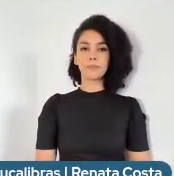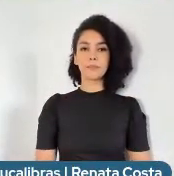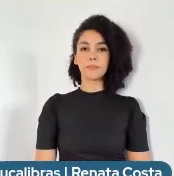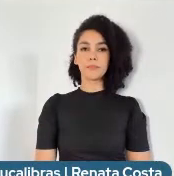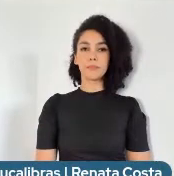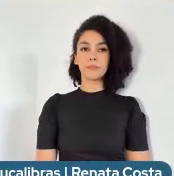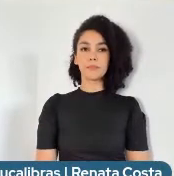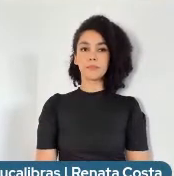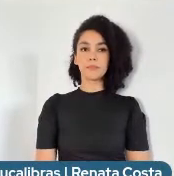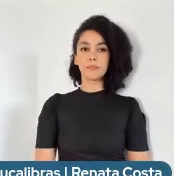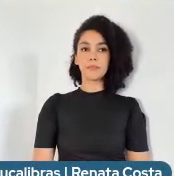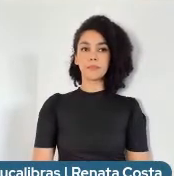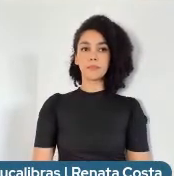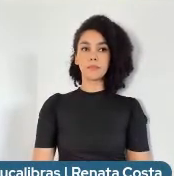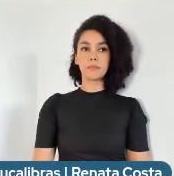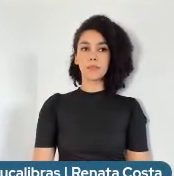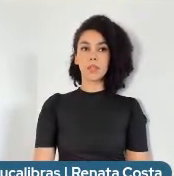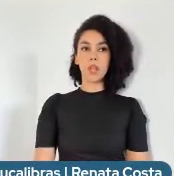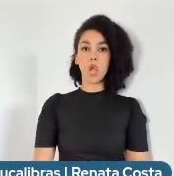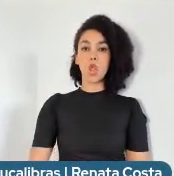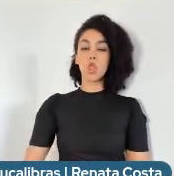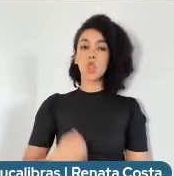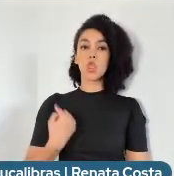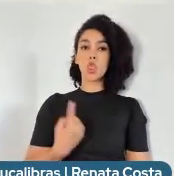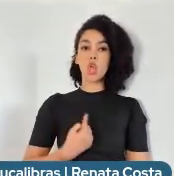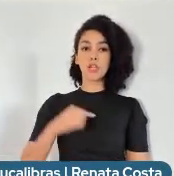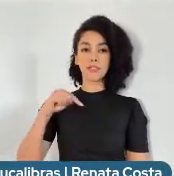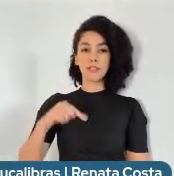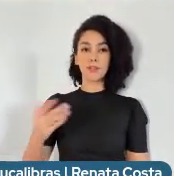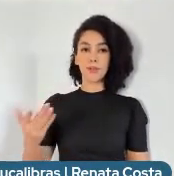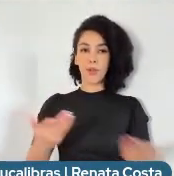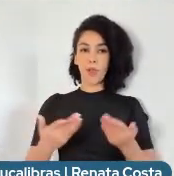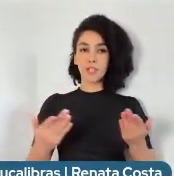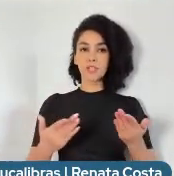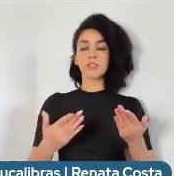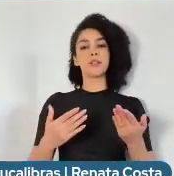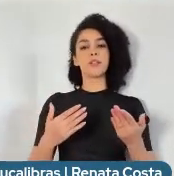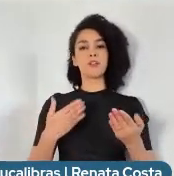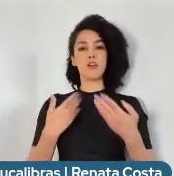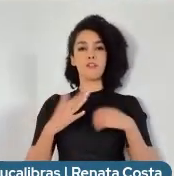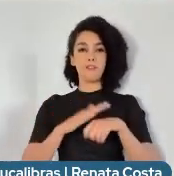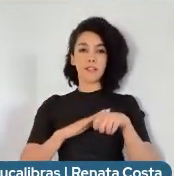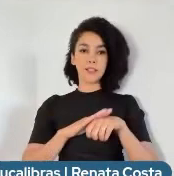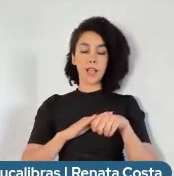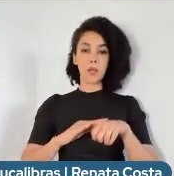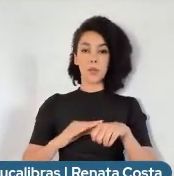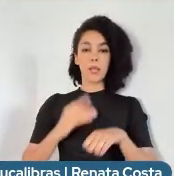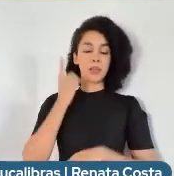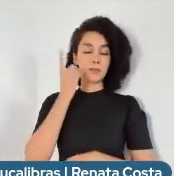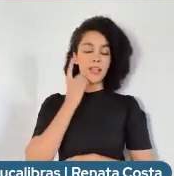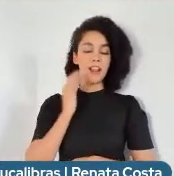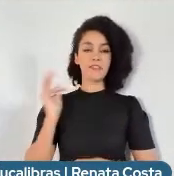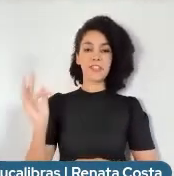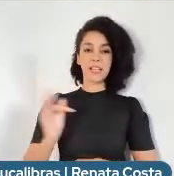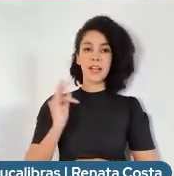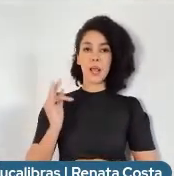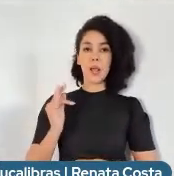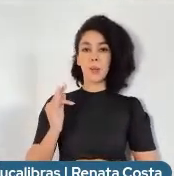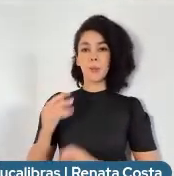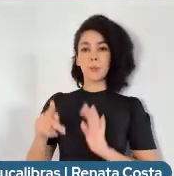Nós estamos aqui hoje conversando com a deputada federal pelo Paraná, Luísa Canziani, que